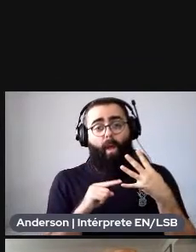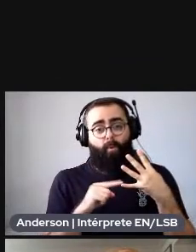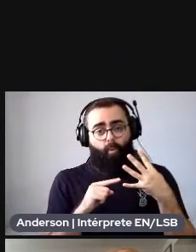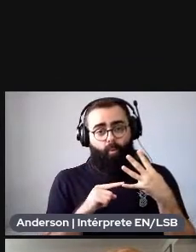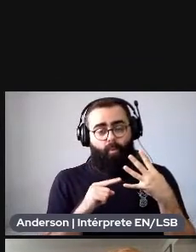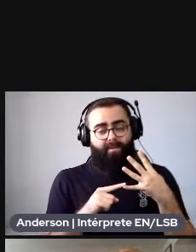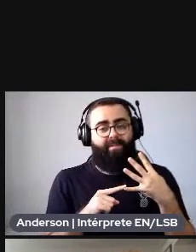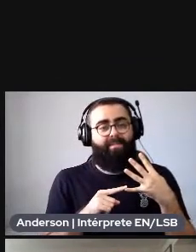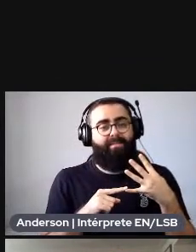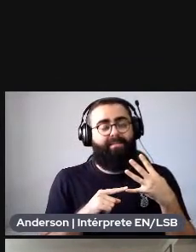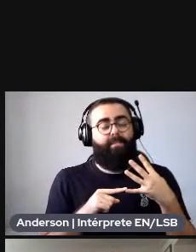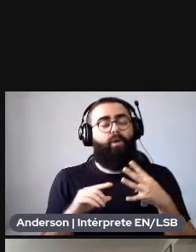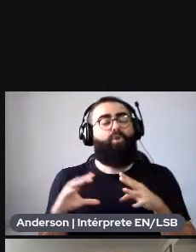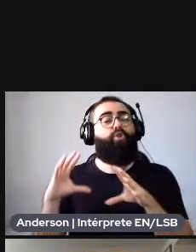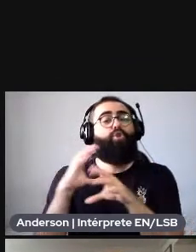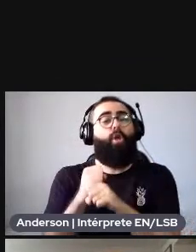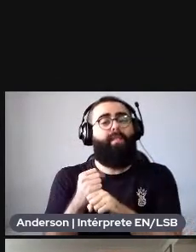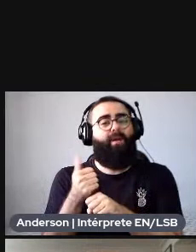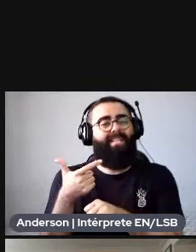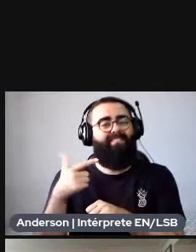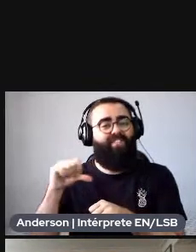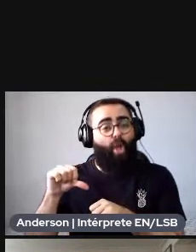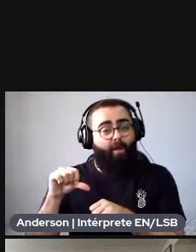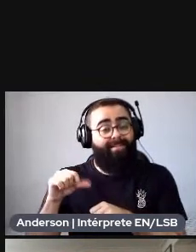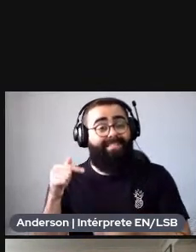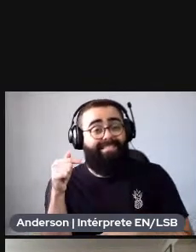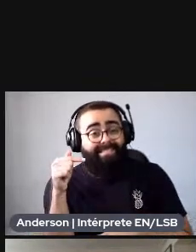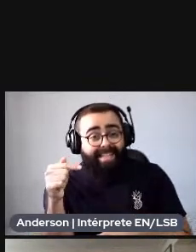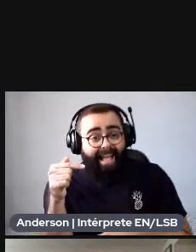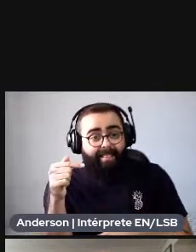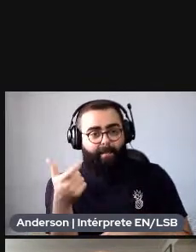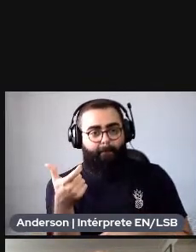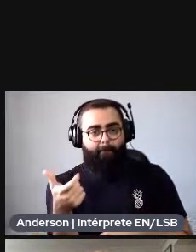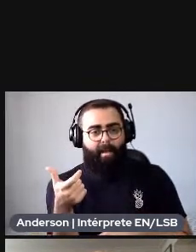que tem 129 palavras. Ou